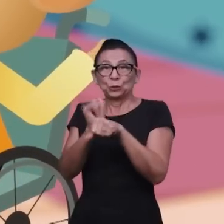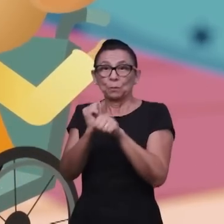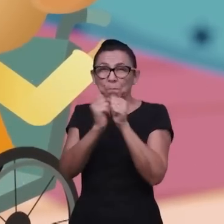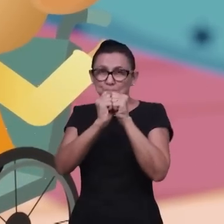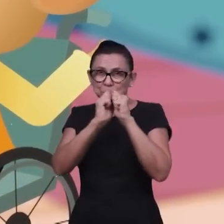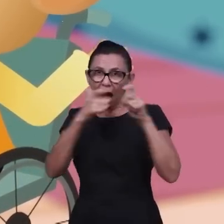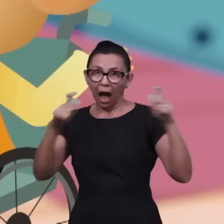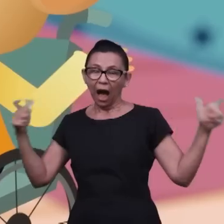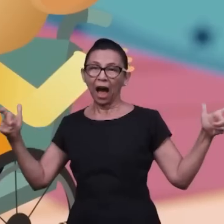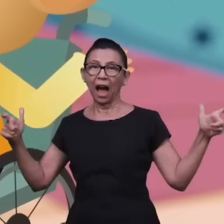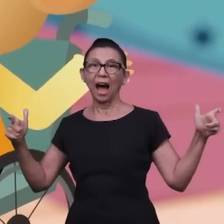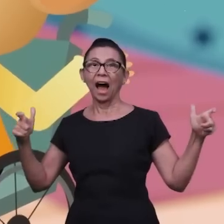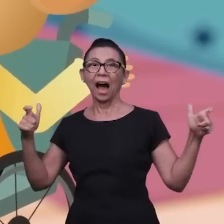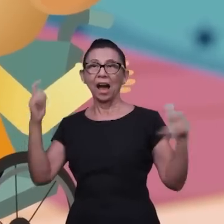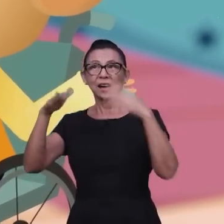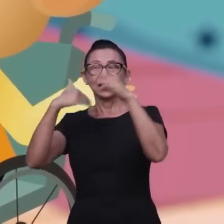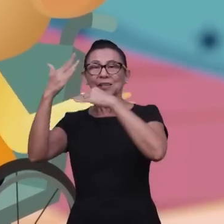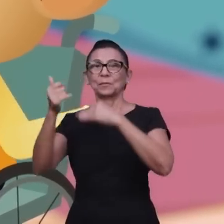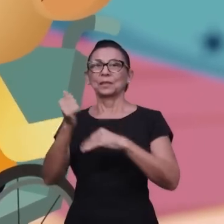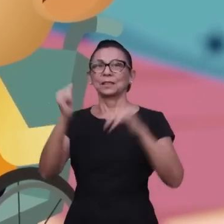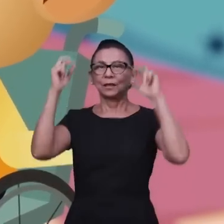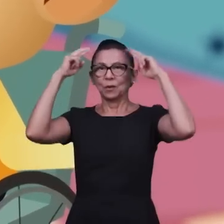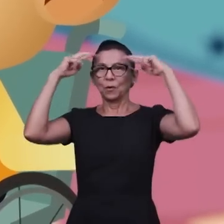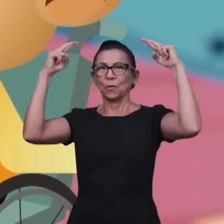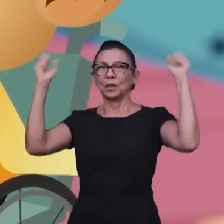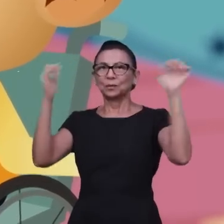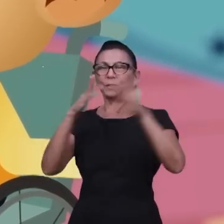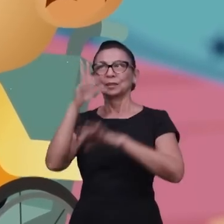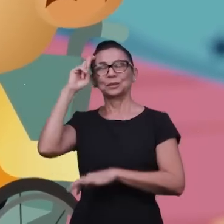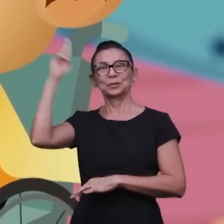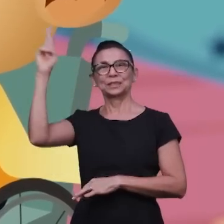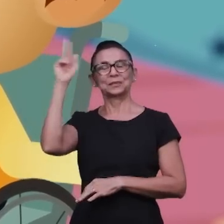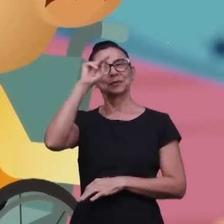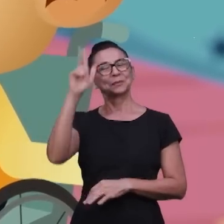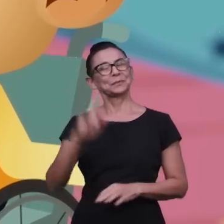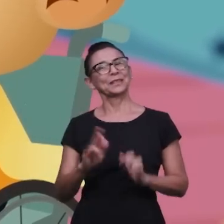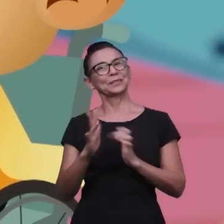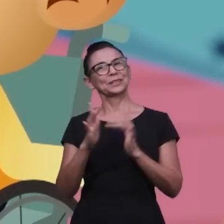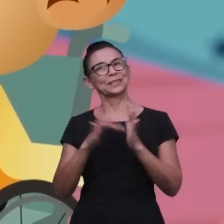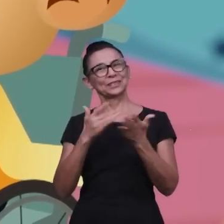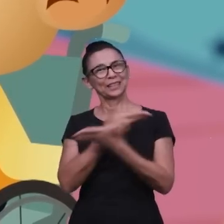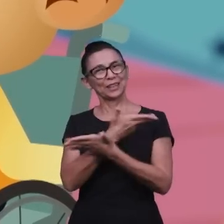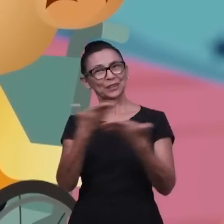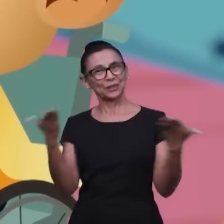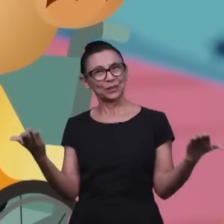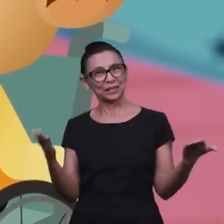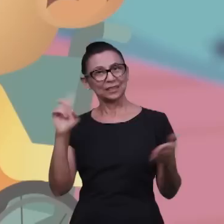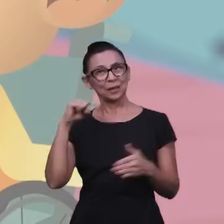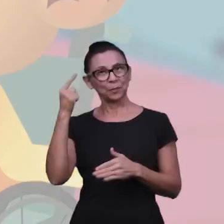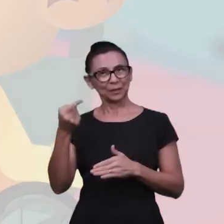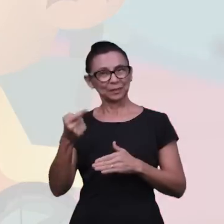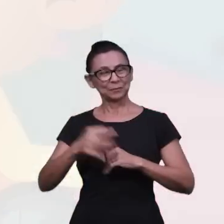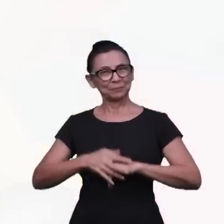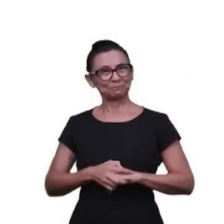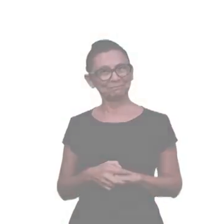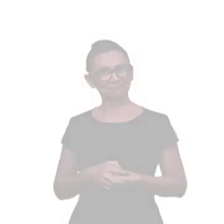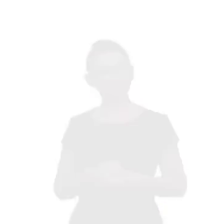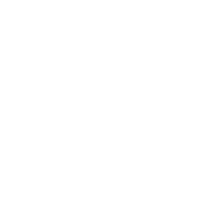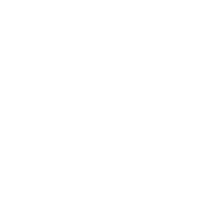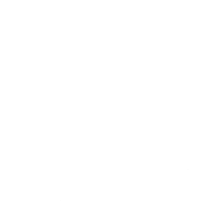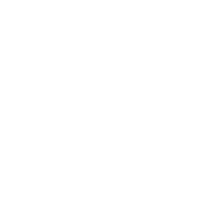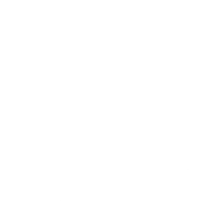igreja? Faça isso e ajude a espalhar os conteúdos da Igreja Cristã Maranata e edificar muitas pessoas. E aí, quem ainda